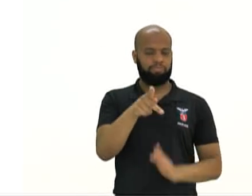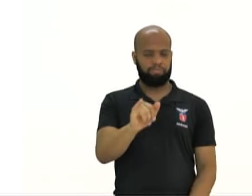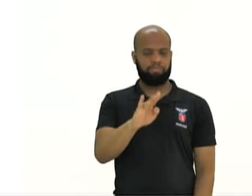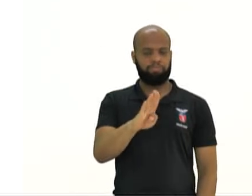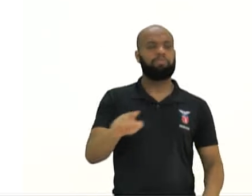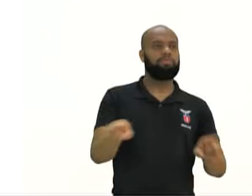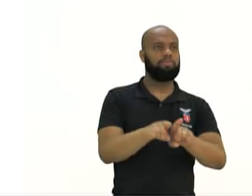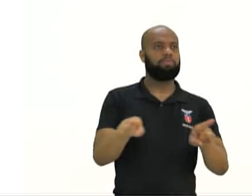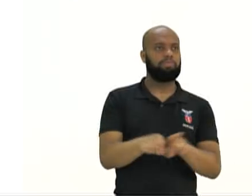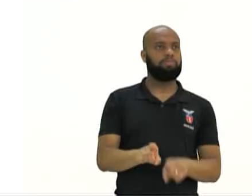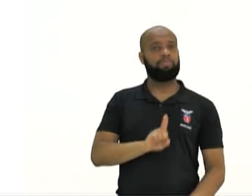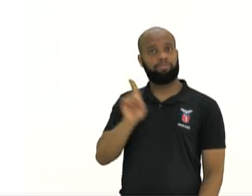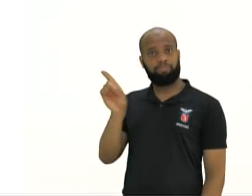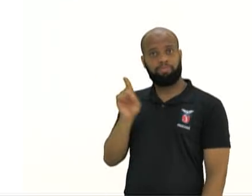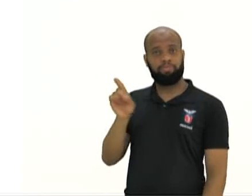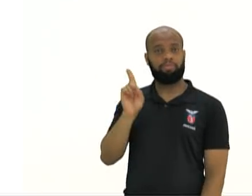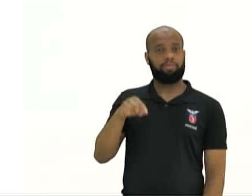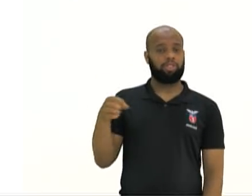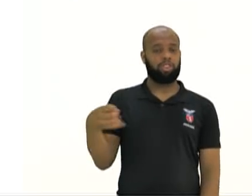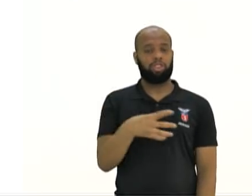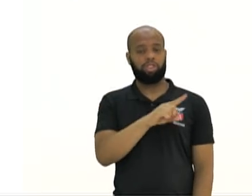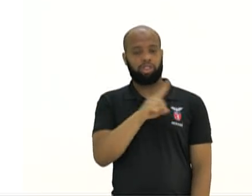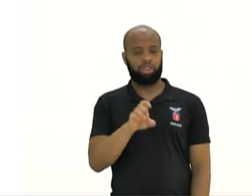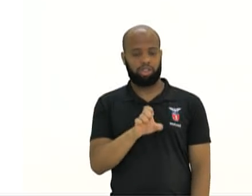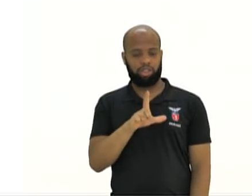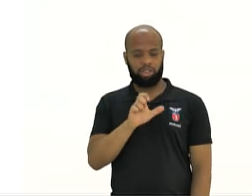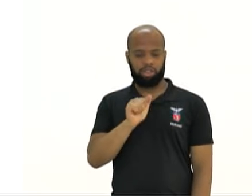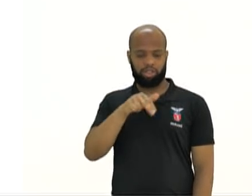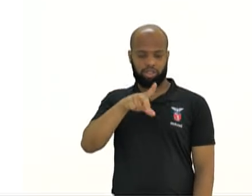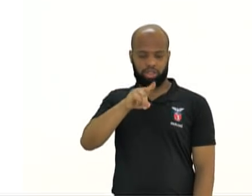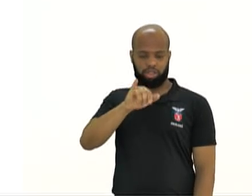bruto. E a Nova Zelândia, que é o caso aqui,